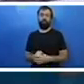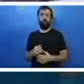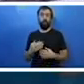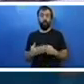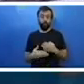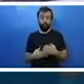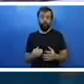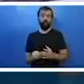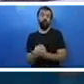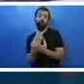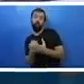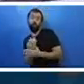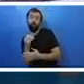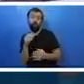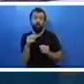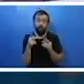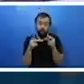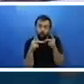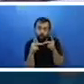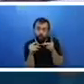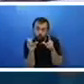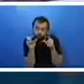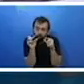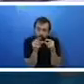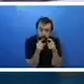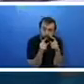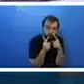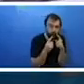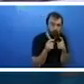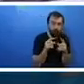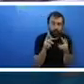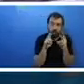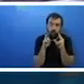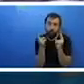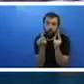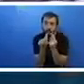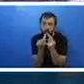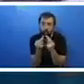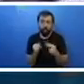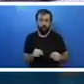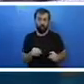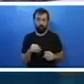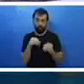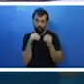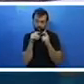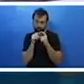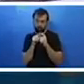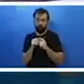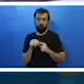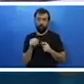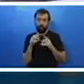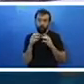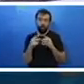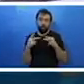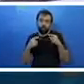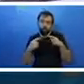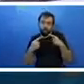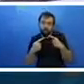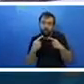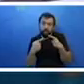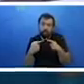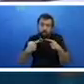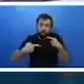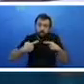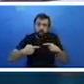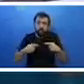a acontecer um bochicho ali, ó, uma reunião secreta. O pessoal começou a se reunir para discutir ideias, para discutir